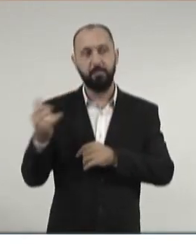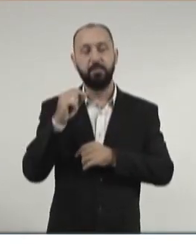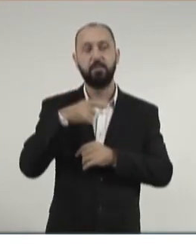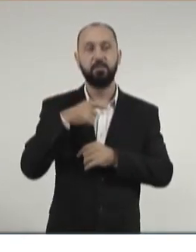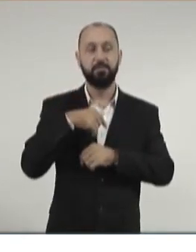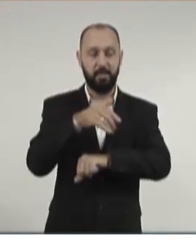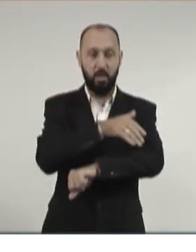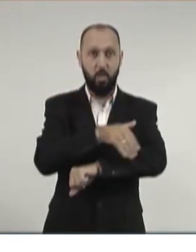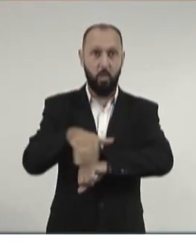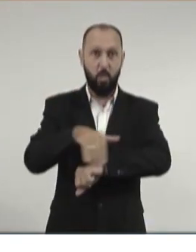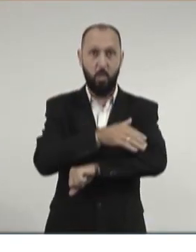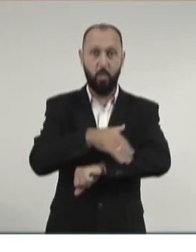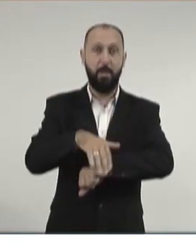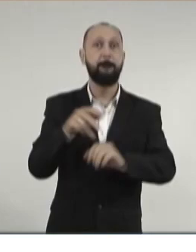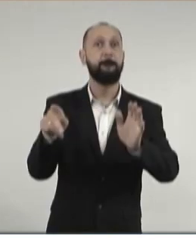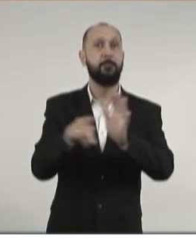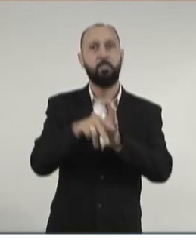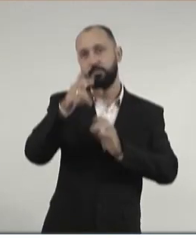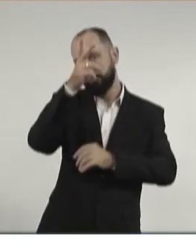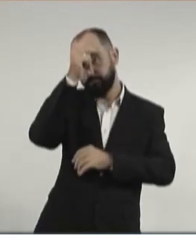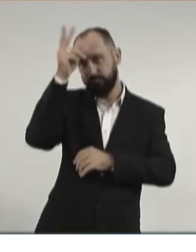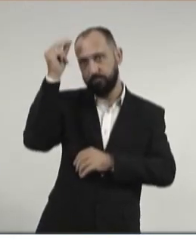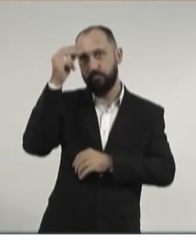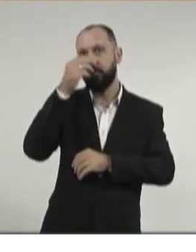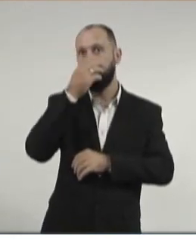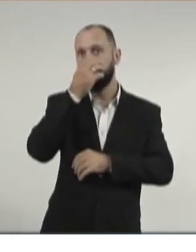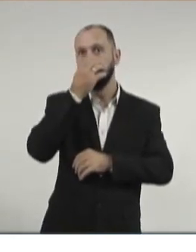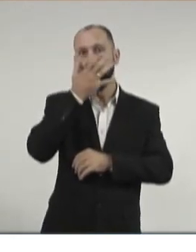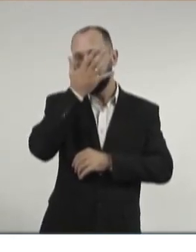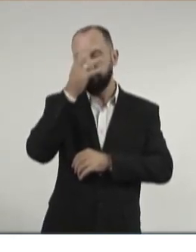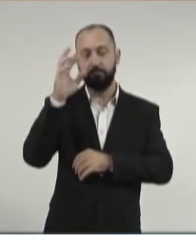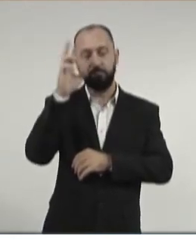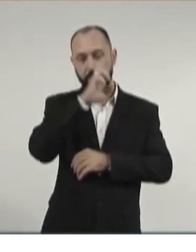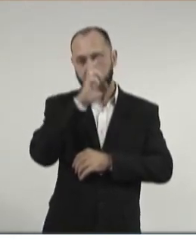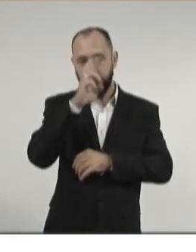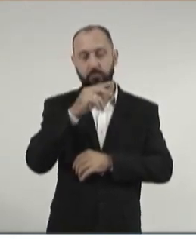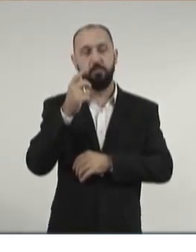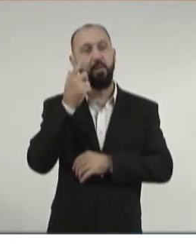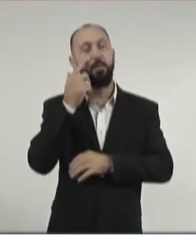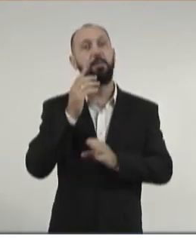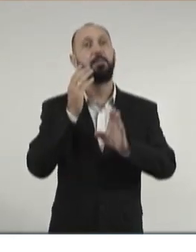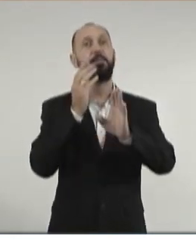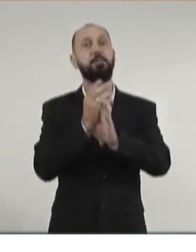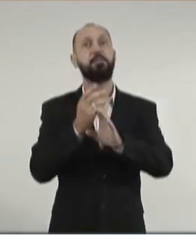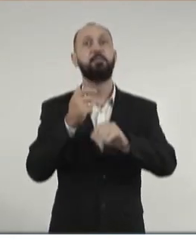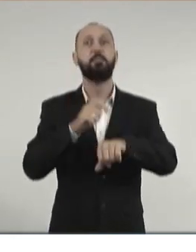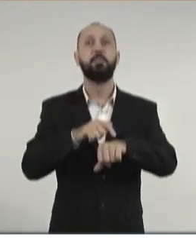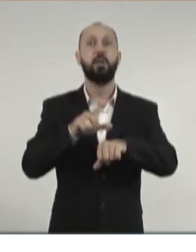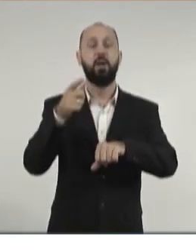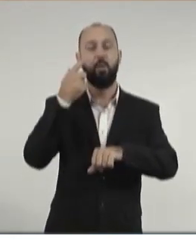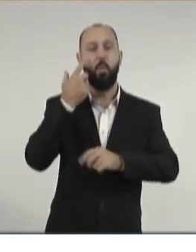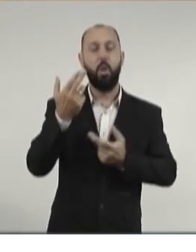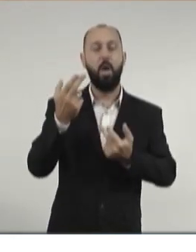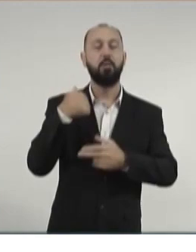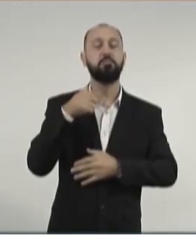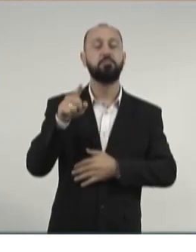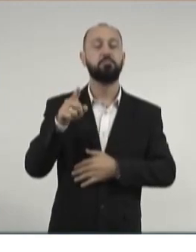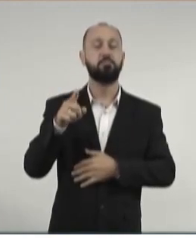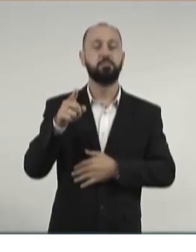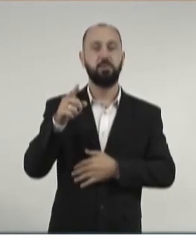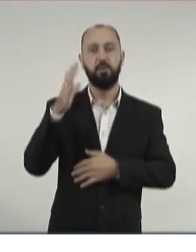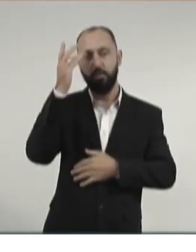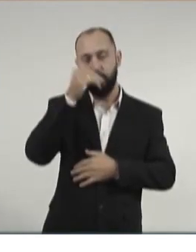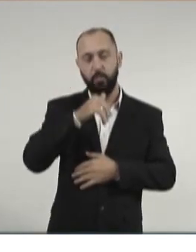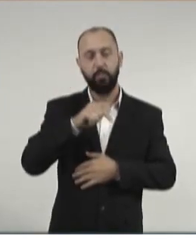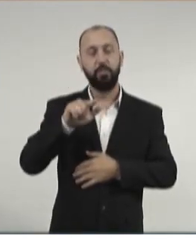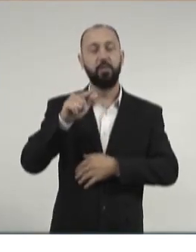estradas municipais também. Então, as estradas nós temos observado, nós conseguimos constatar isso na situação de Bonito, que as estradas